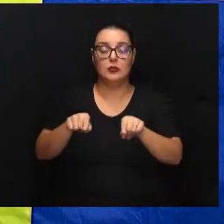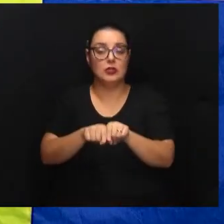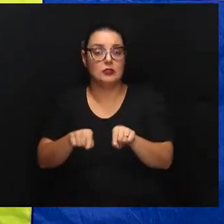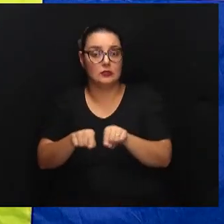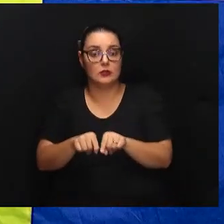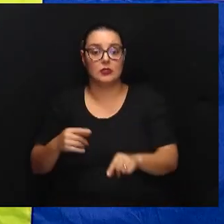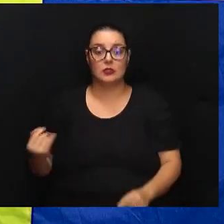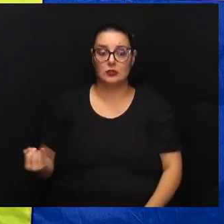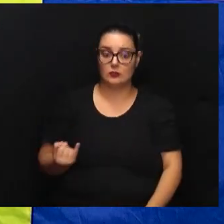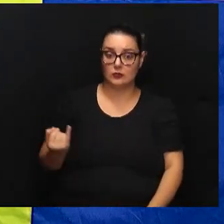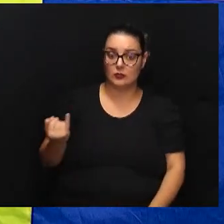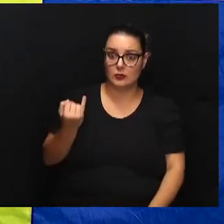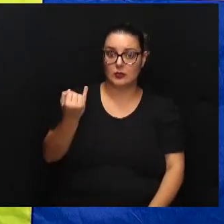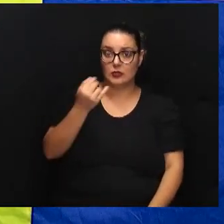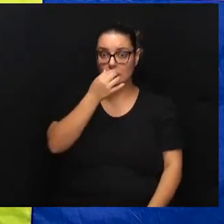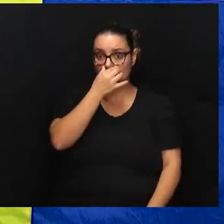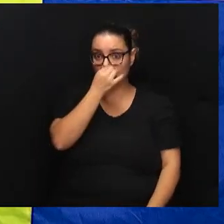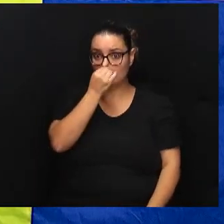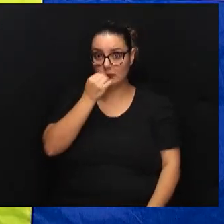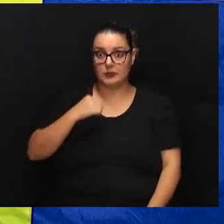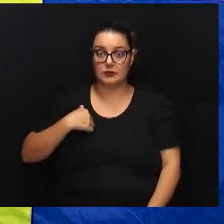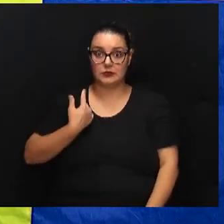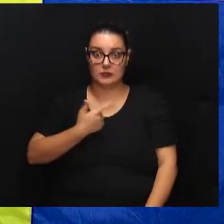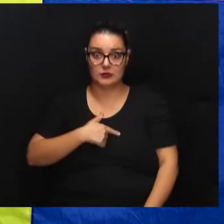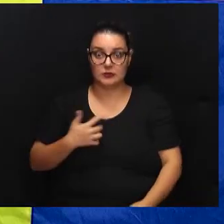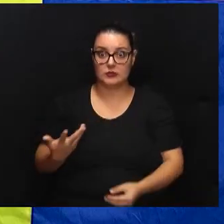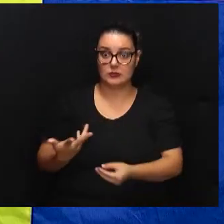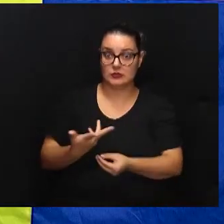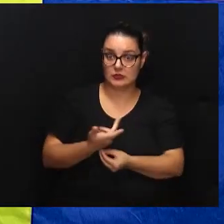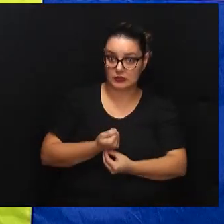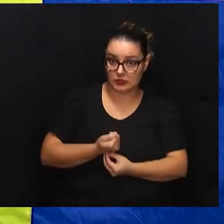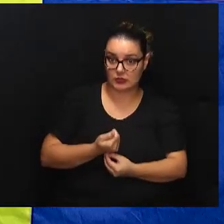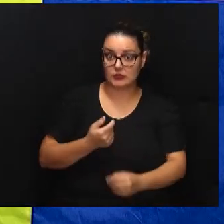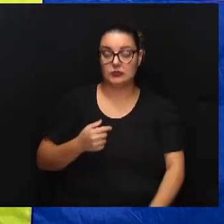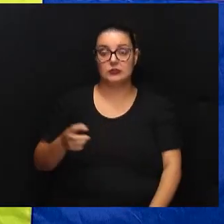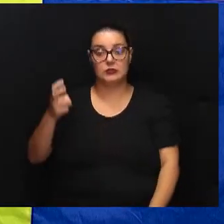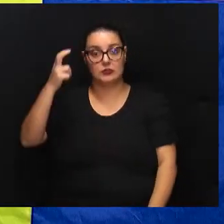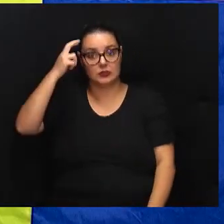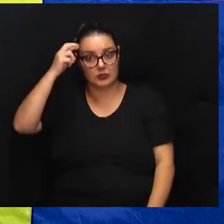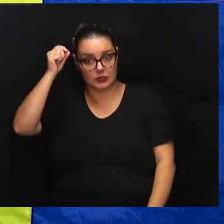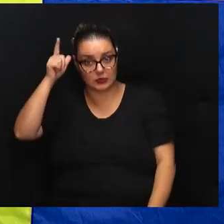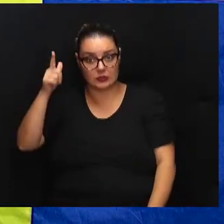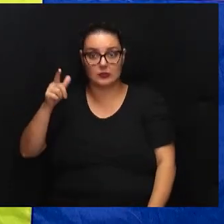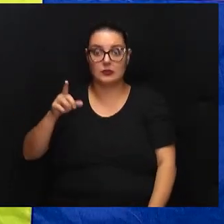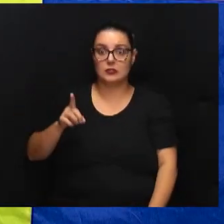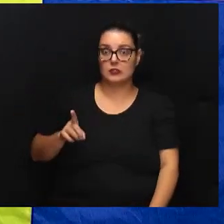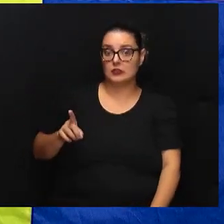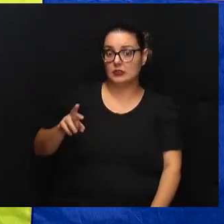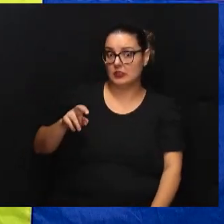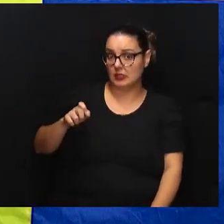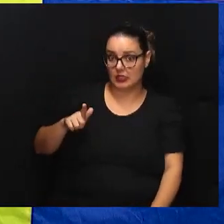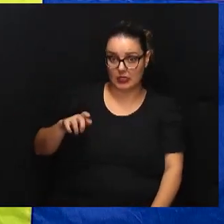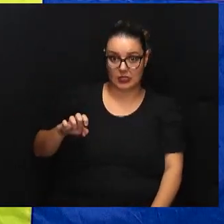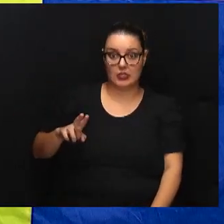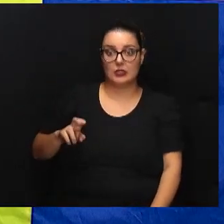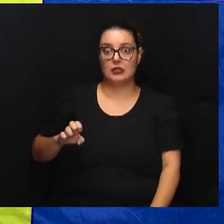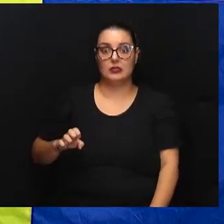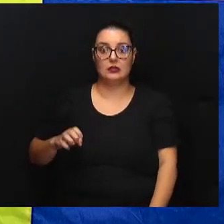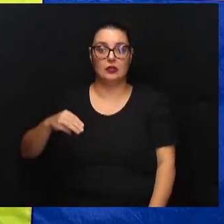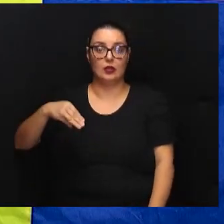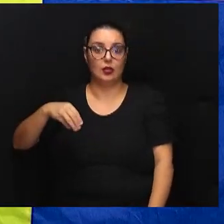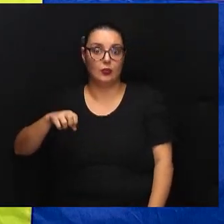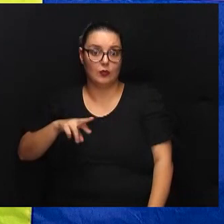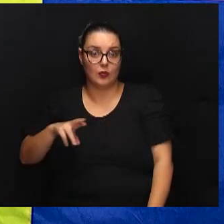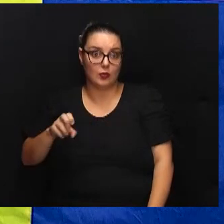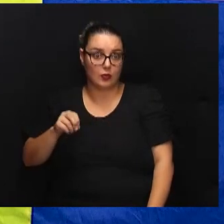nossas artistas, da cultura drag, da cultura da ballroom, né, da cultura, inclusive, que